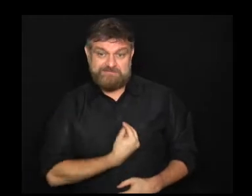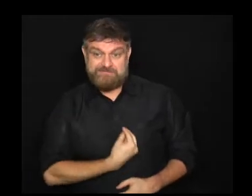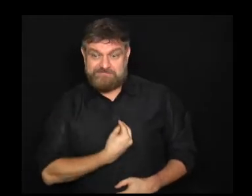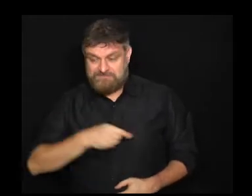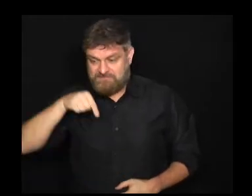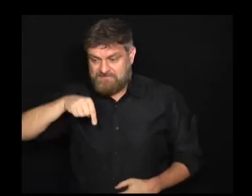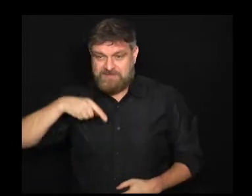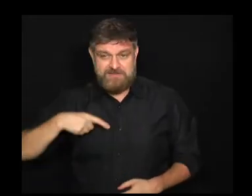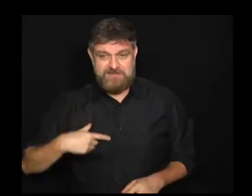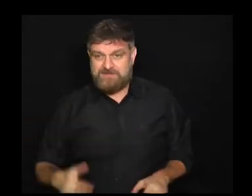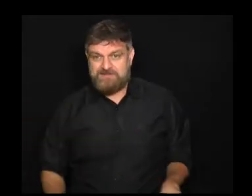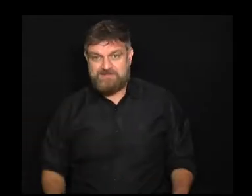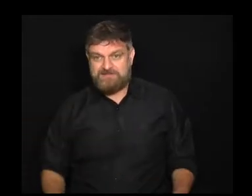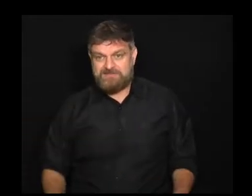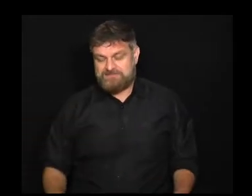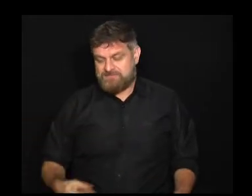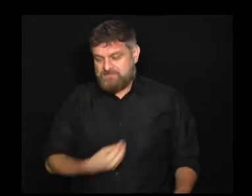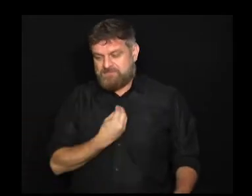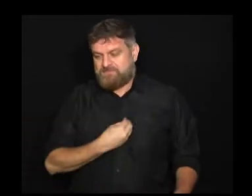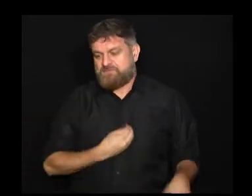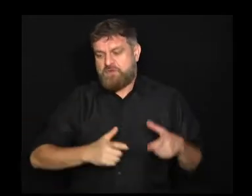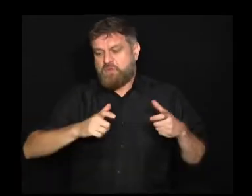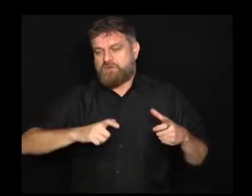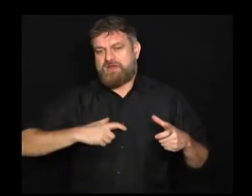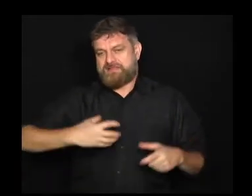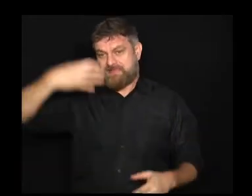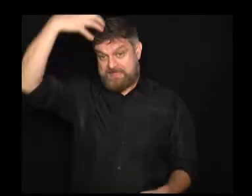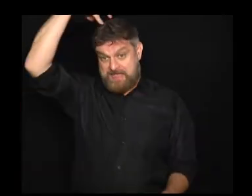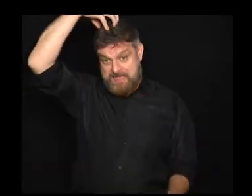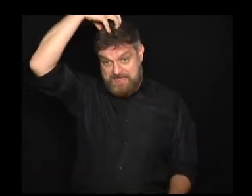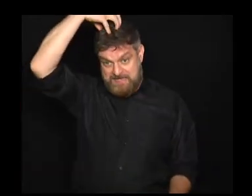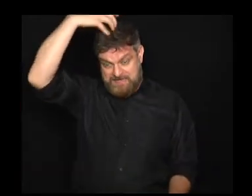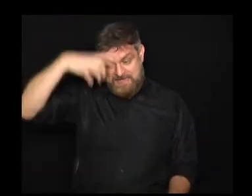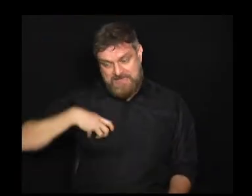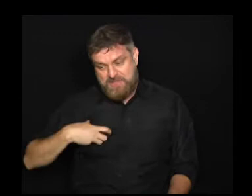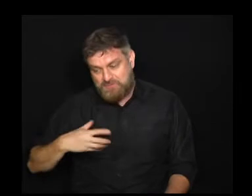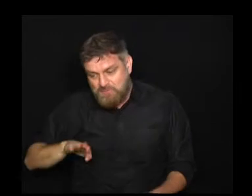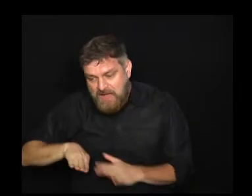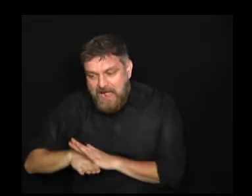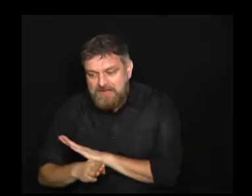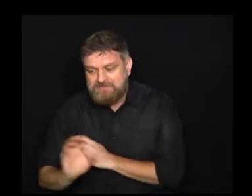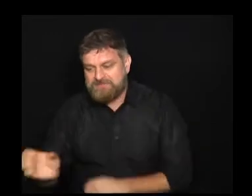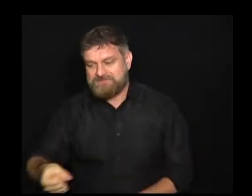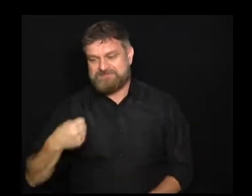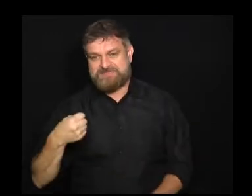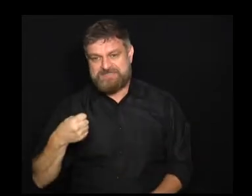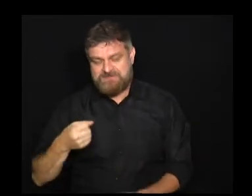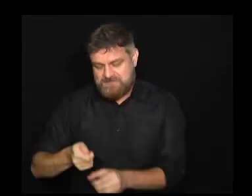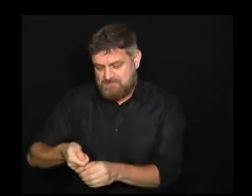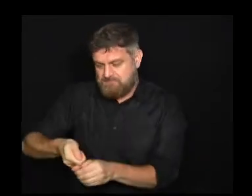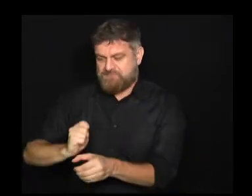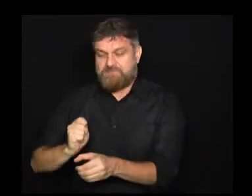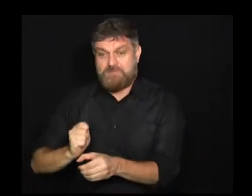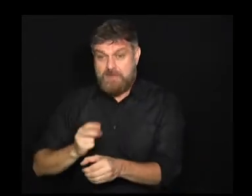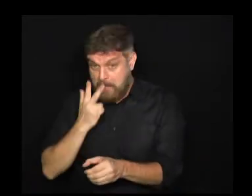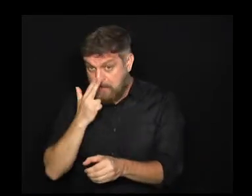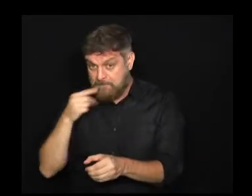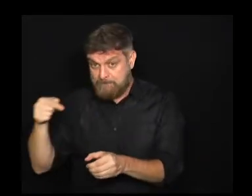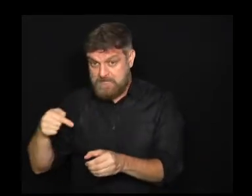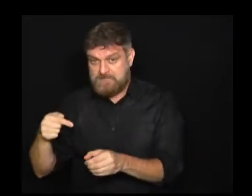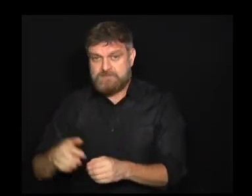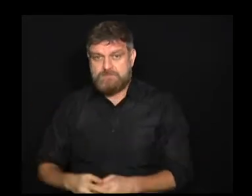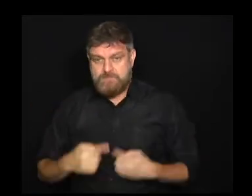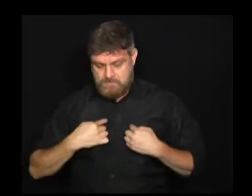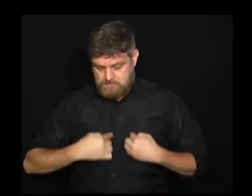Eu não convivo tanto com coroa. Mas, enfim, esses são os vírus, né? E a pneumonia